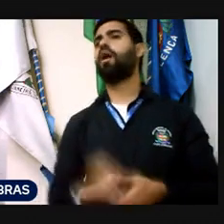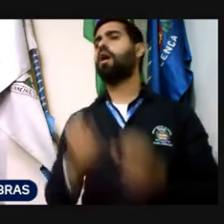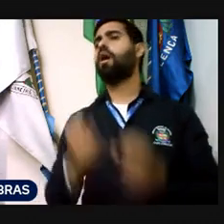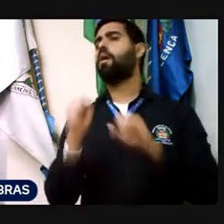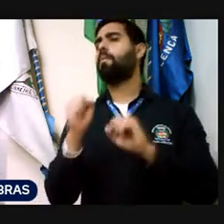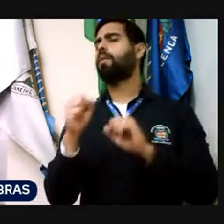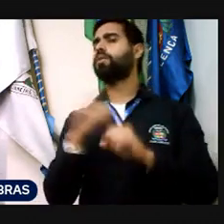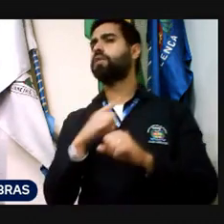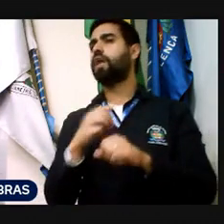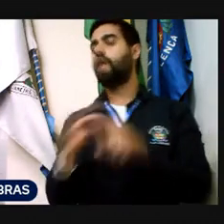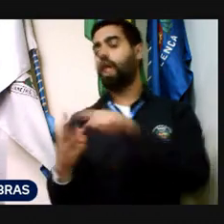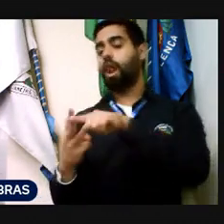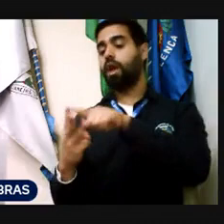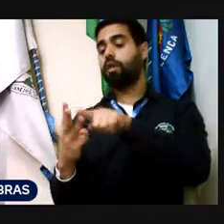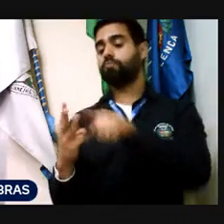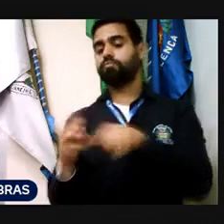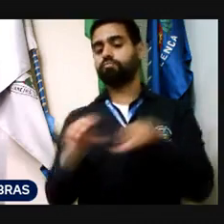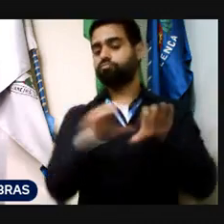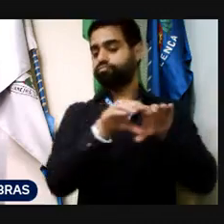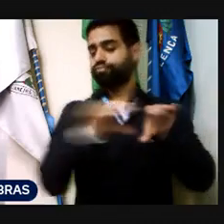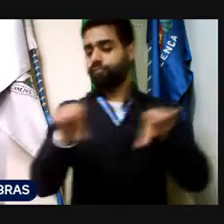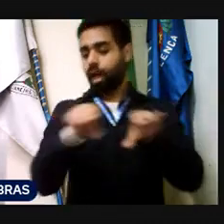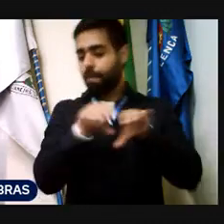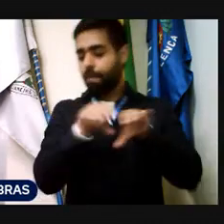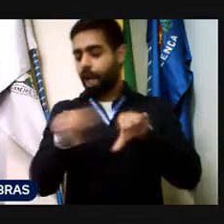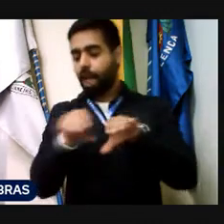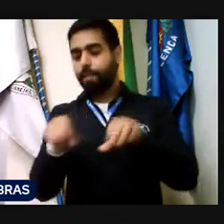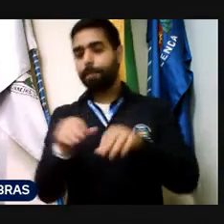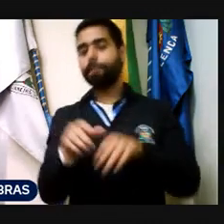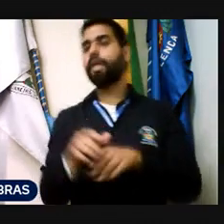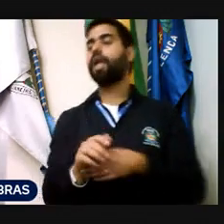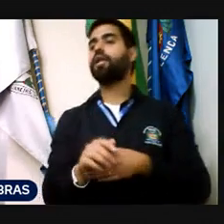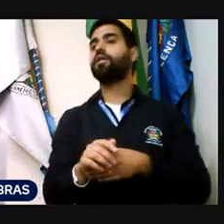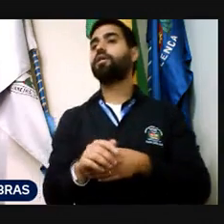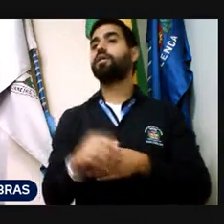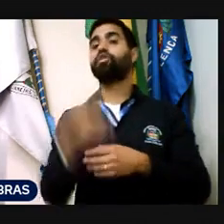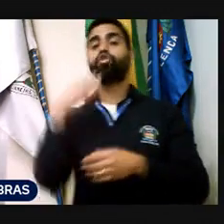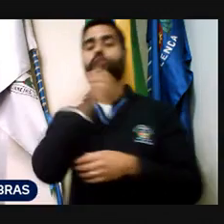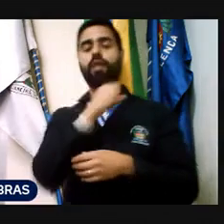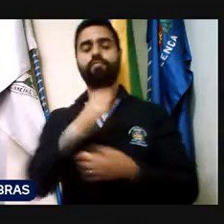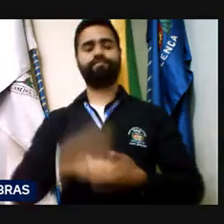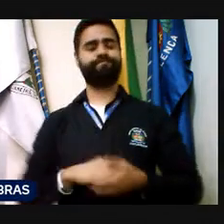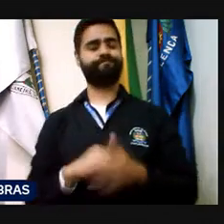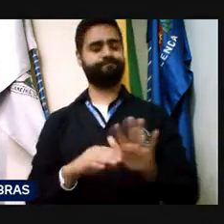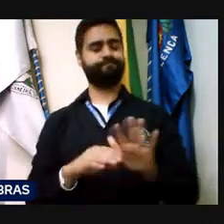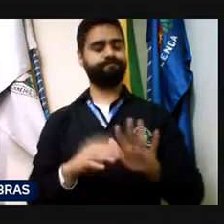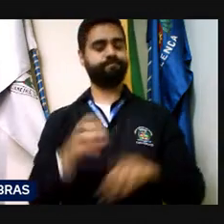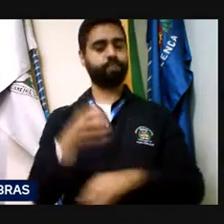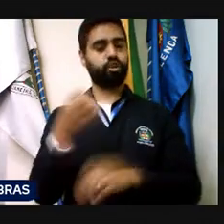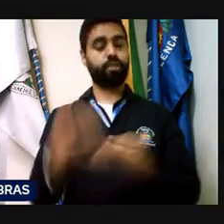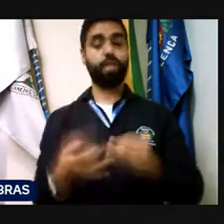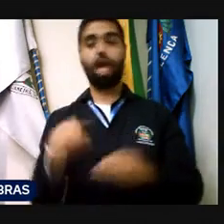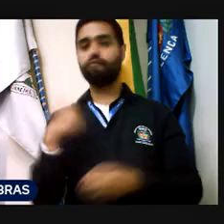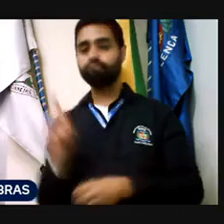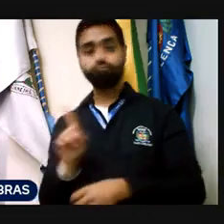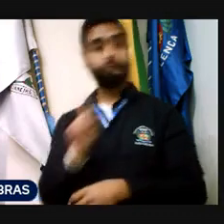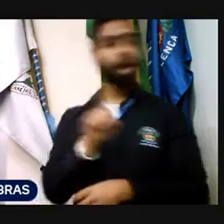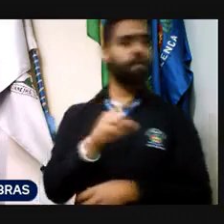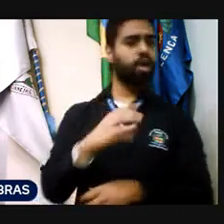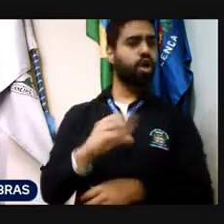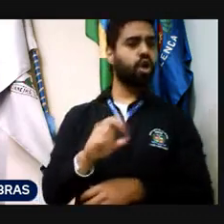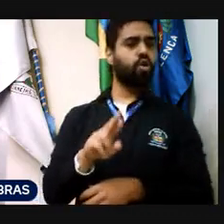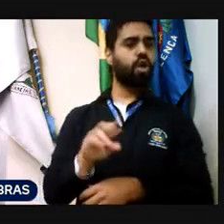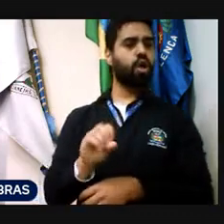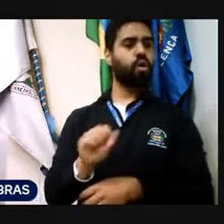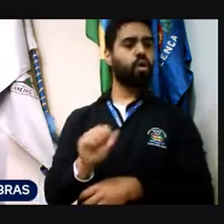colocação de 3 redutores de velocidade na localidade de Coroas. Justificativa. Em visita à localidade Coroas, fomos